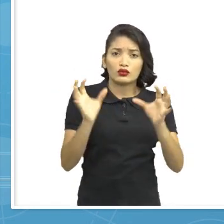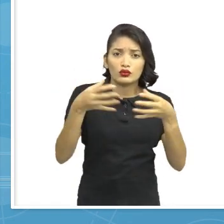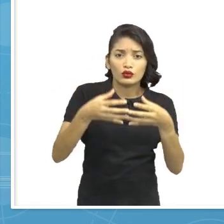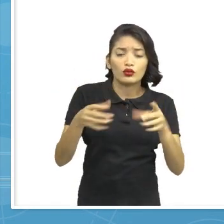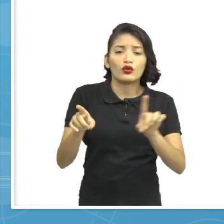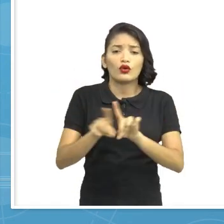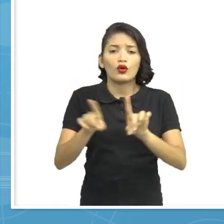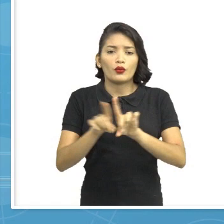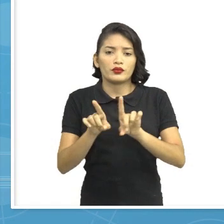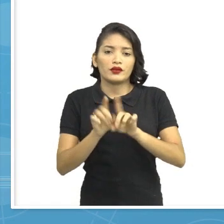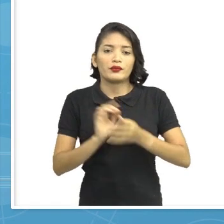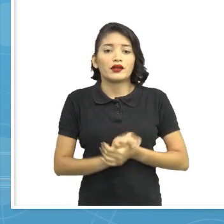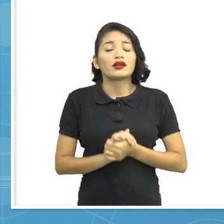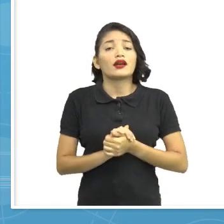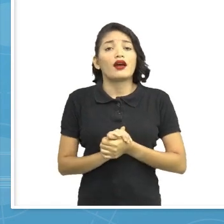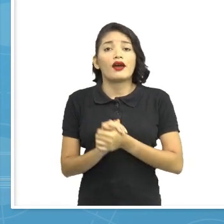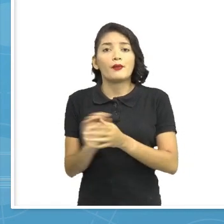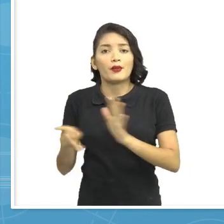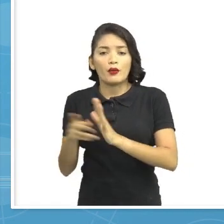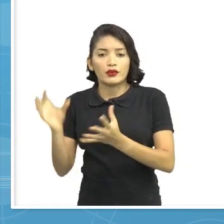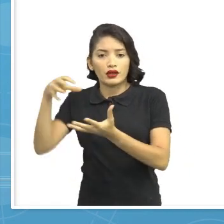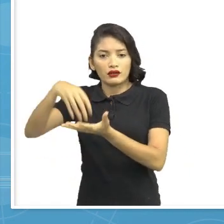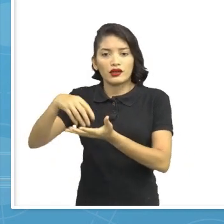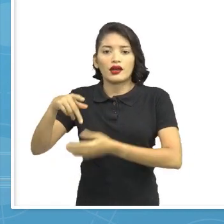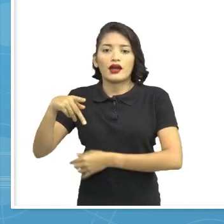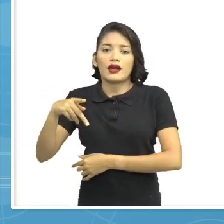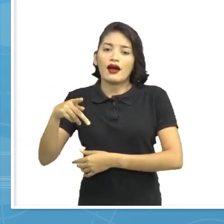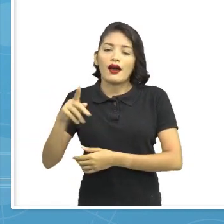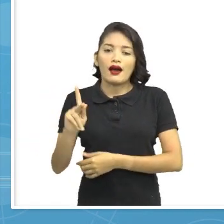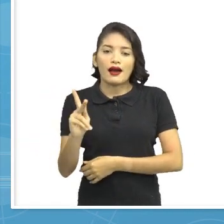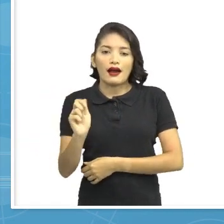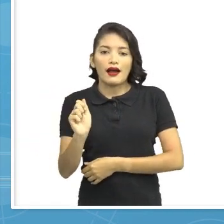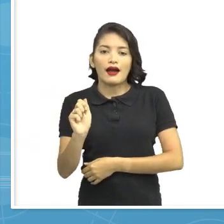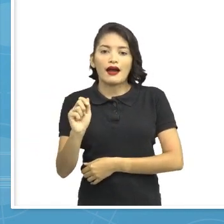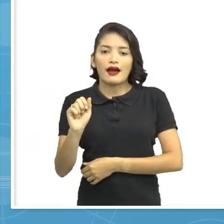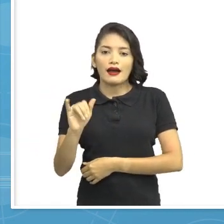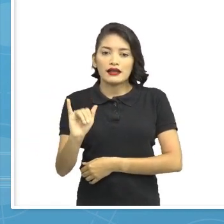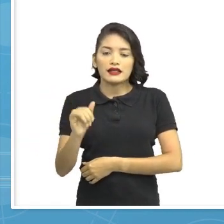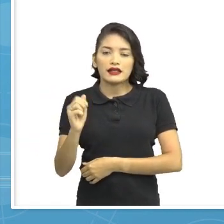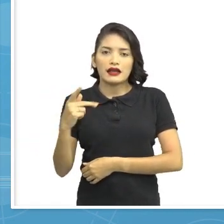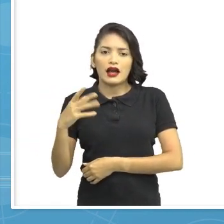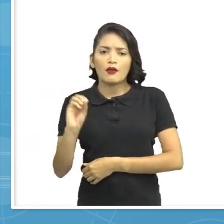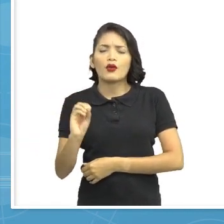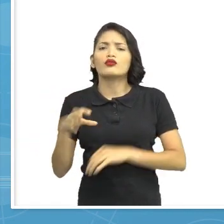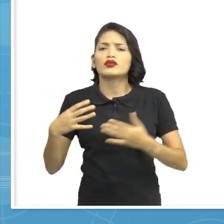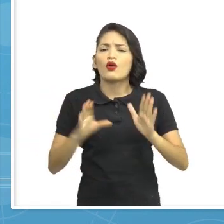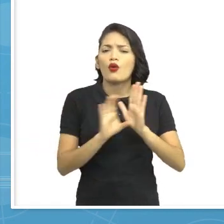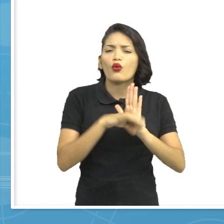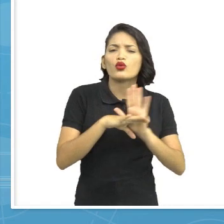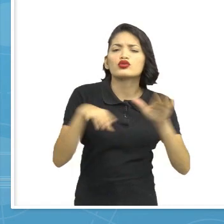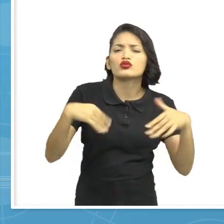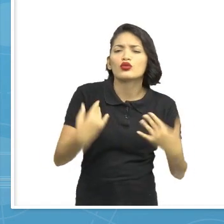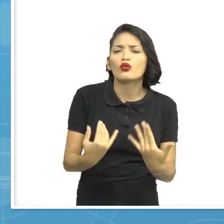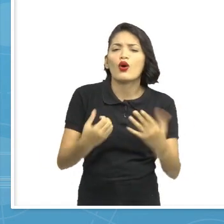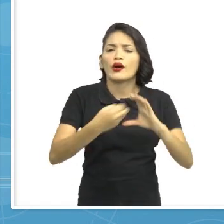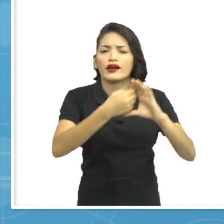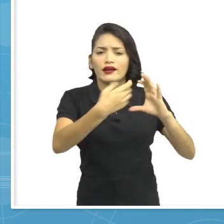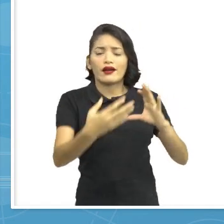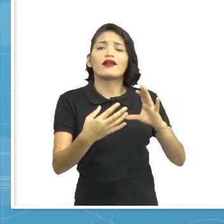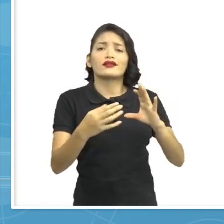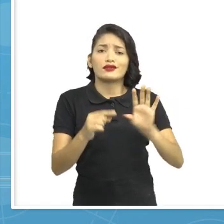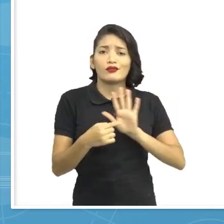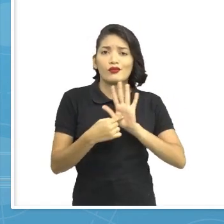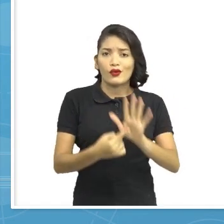vida em uma aldeia caiapó. O conceito refere-se a que funcionalidade indígena? Vamos ver qual é a resposta correta.